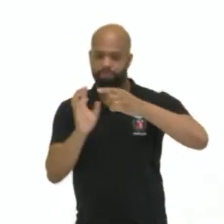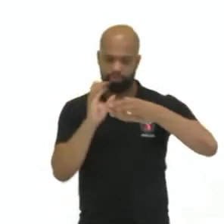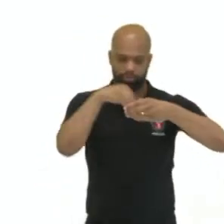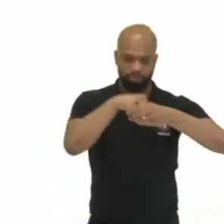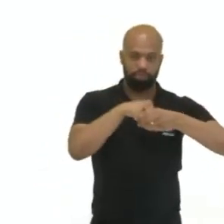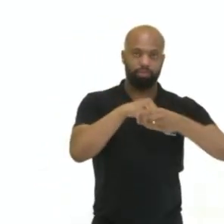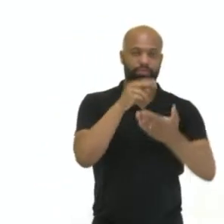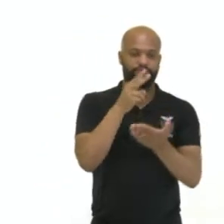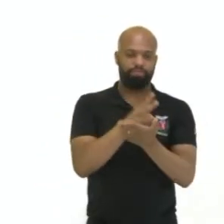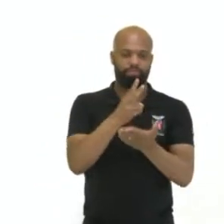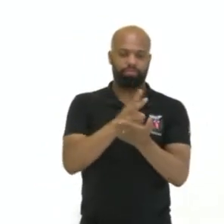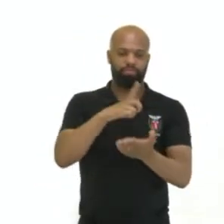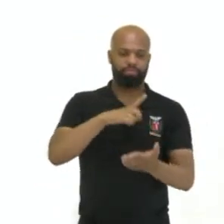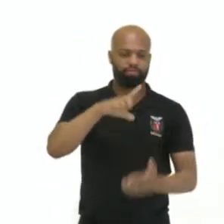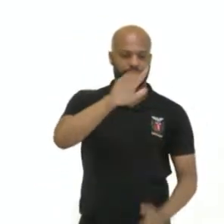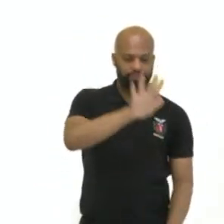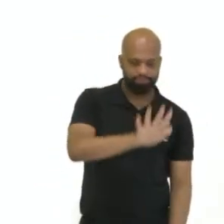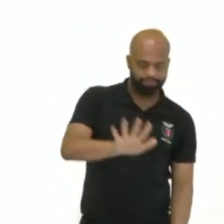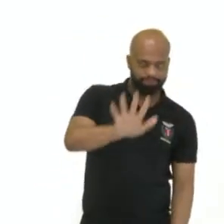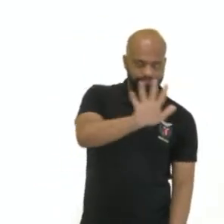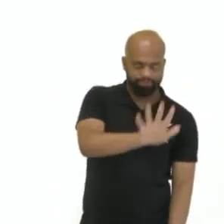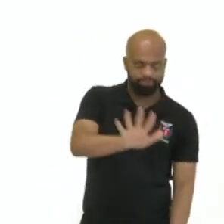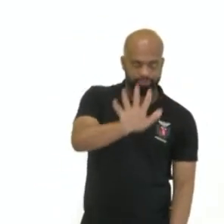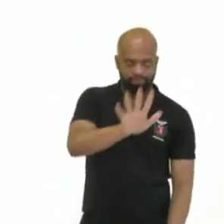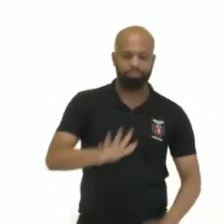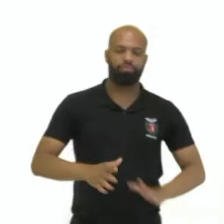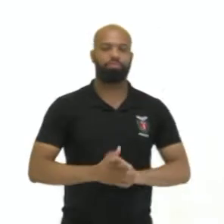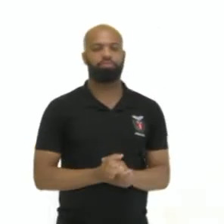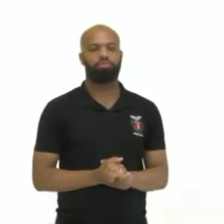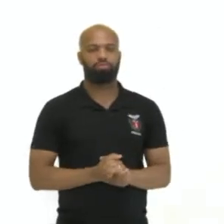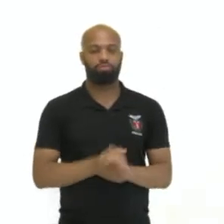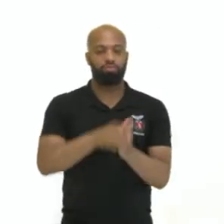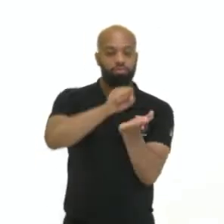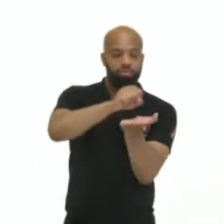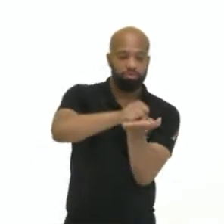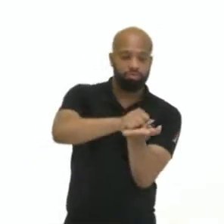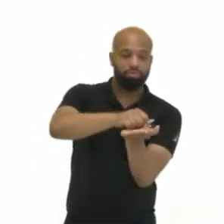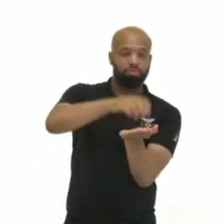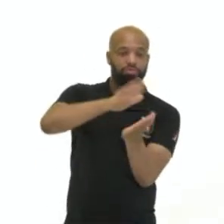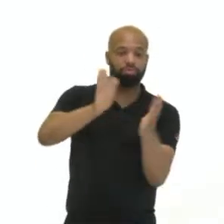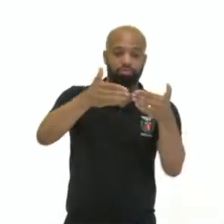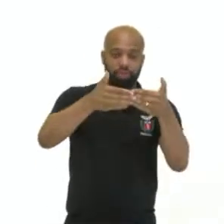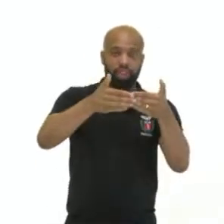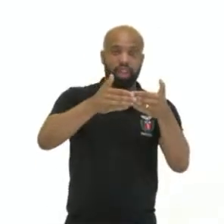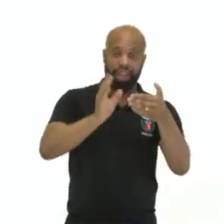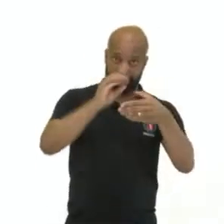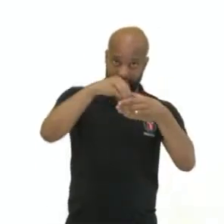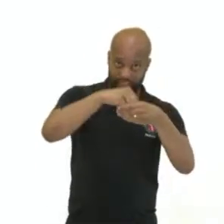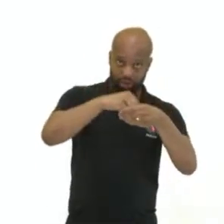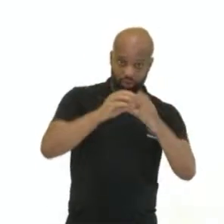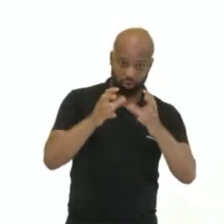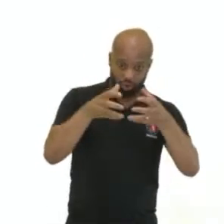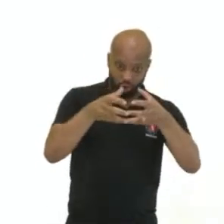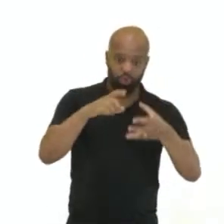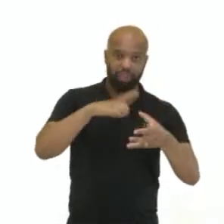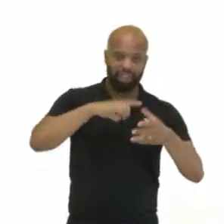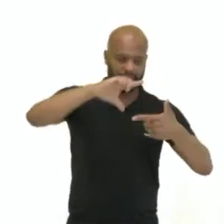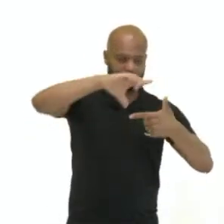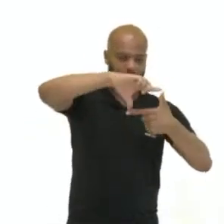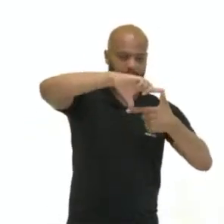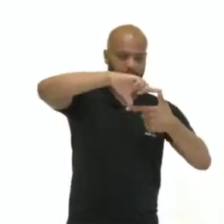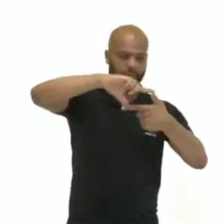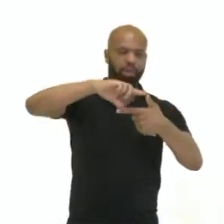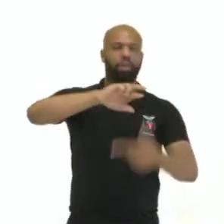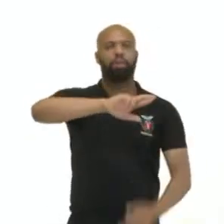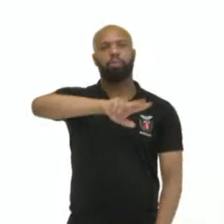uma superfície. E dentro dos polígonos nós temos os paralelogramos. O que são